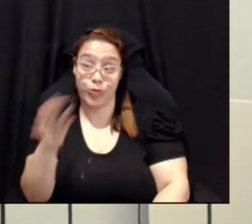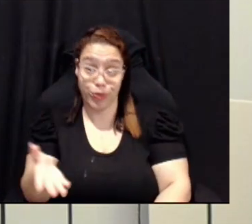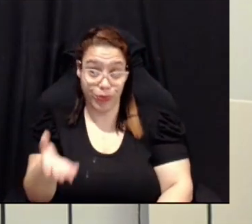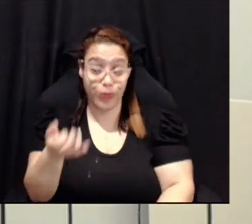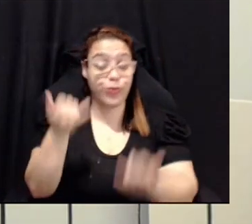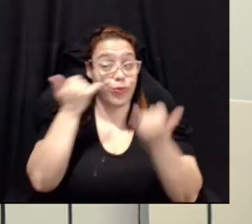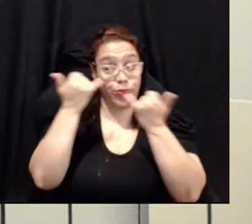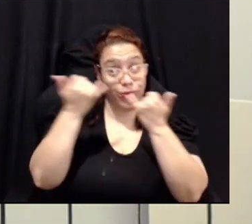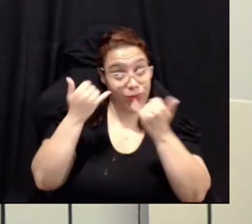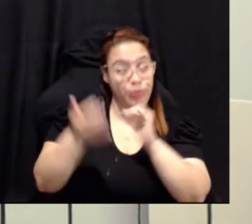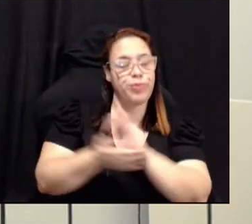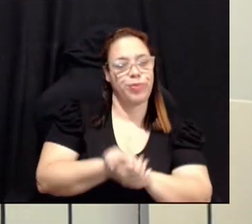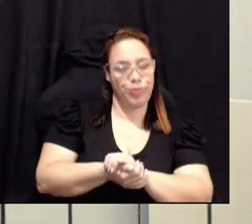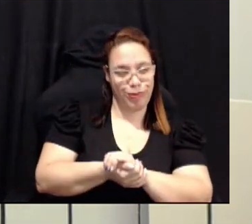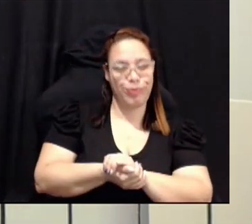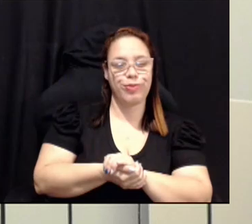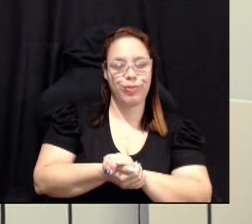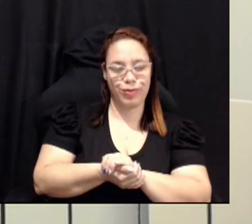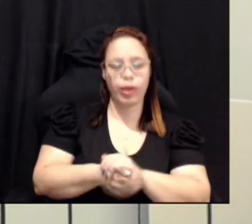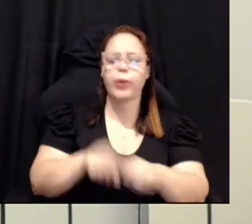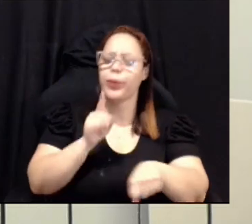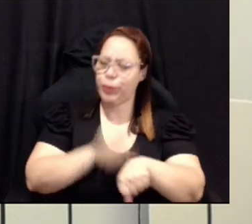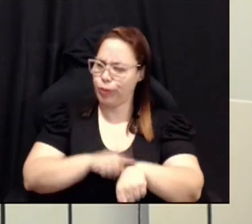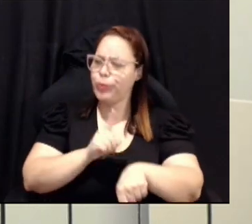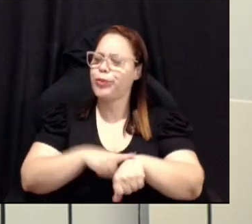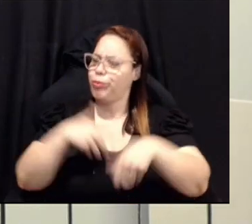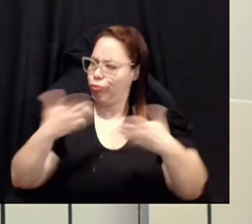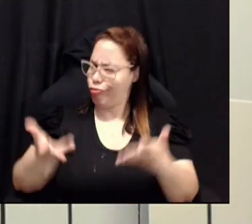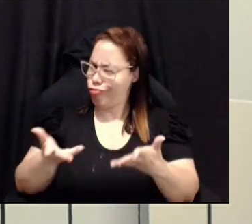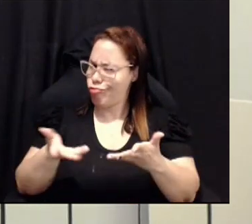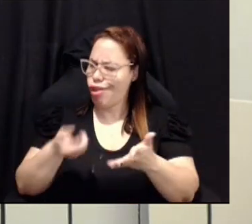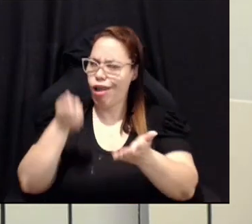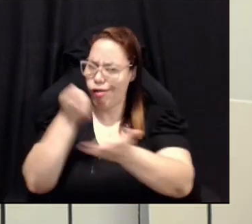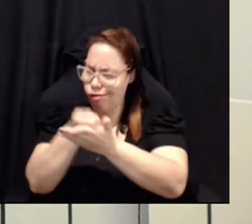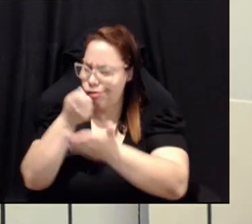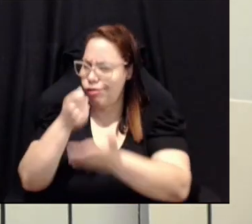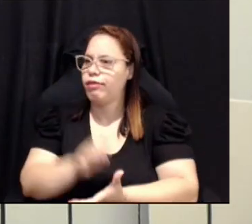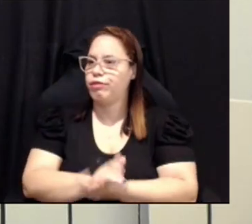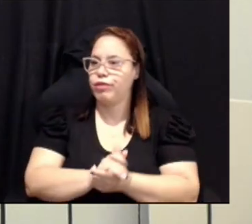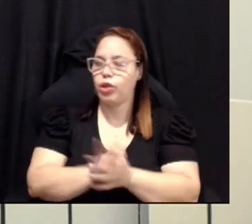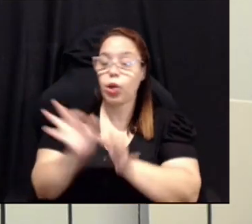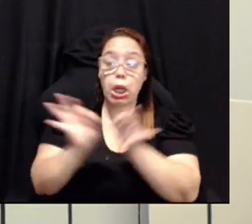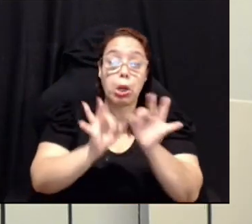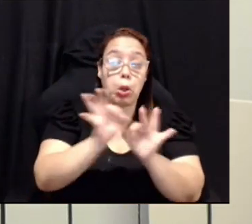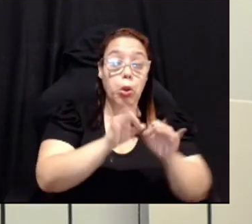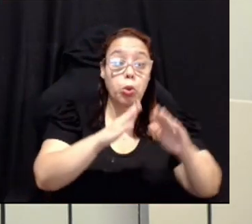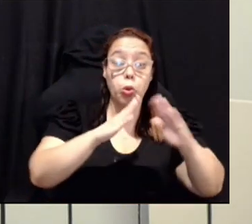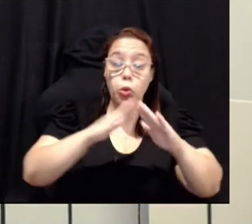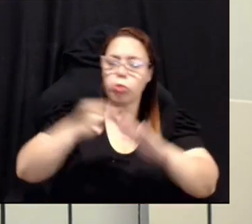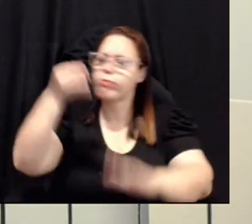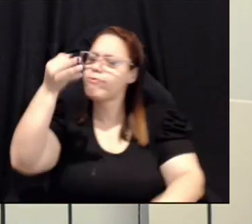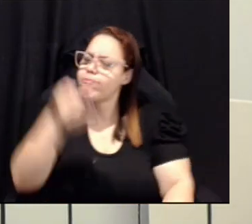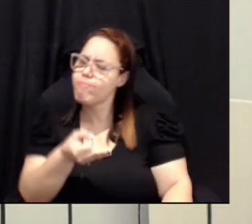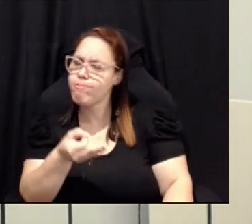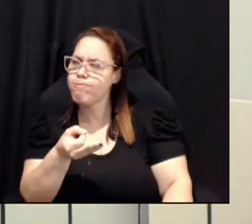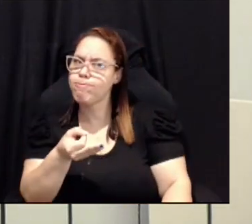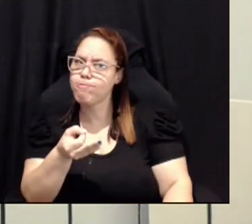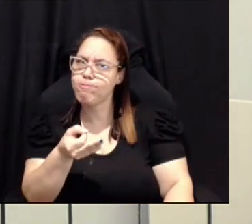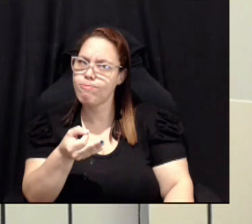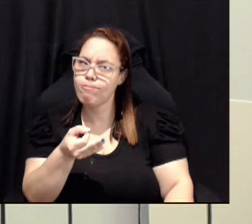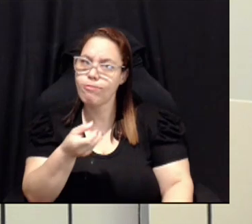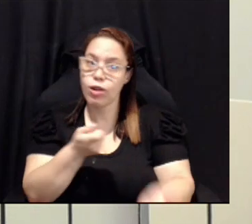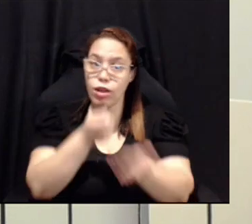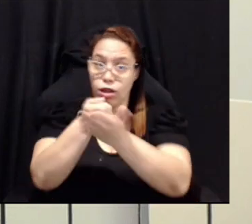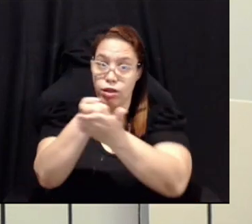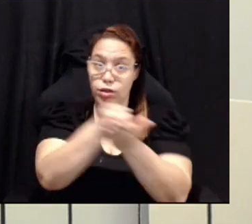informações. Tem tempo, então, até fazer esta entrega. Se organize aí em casa certinho para quem quiser destinar, então, parte